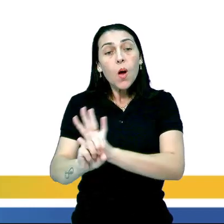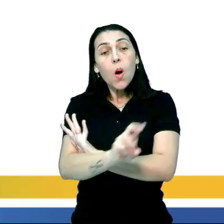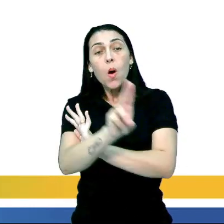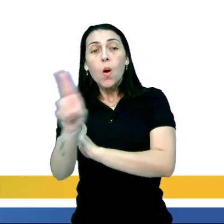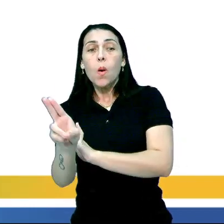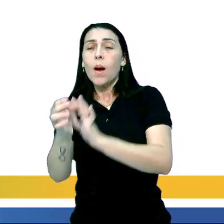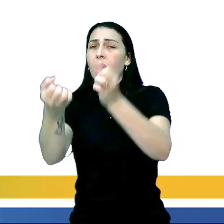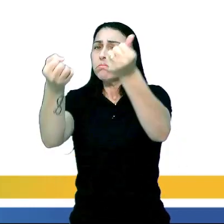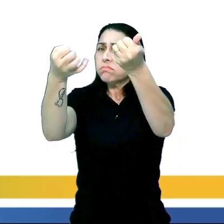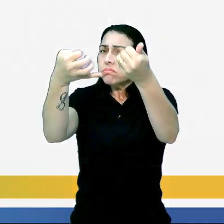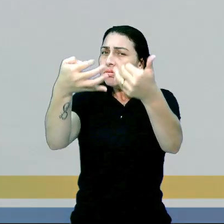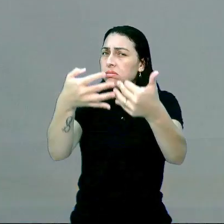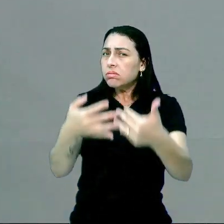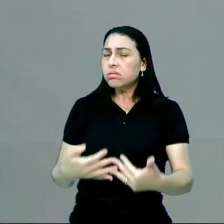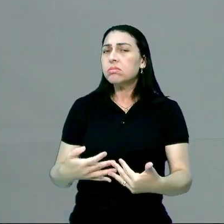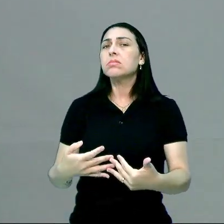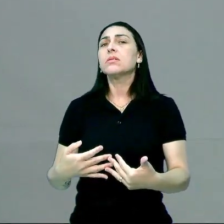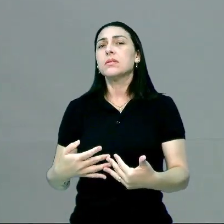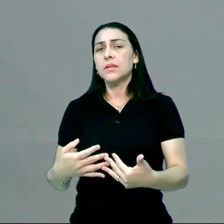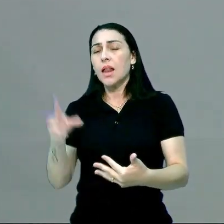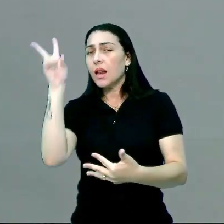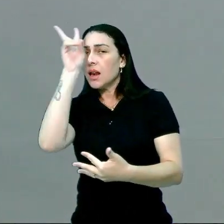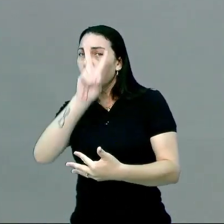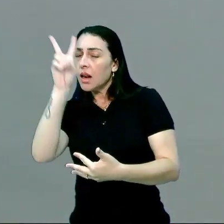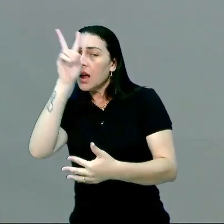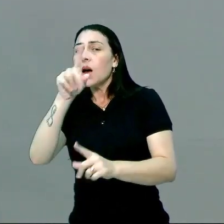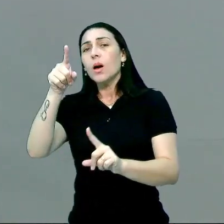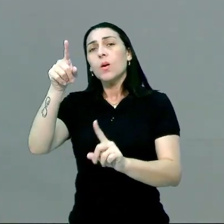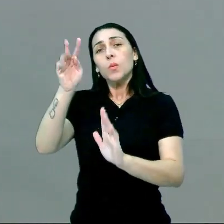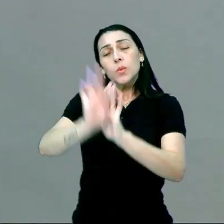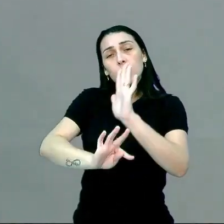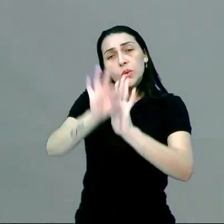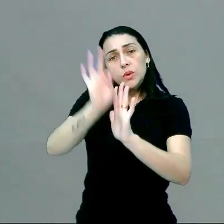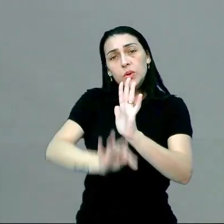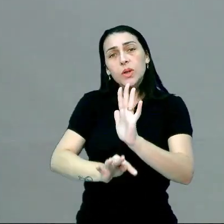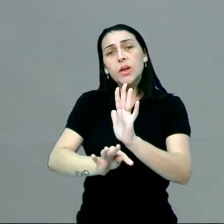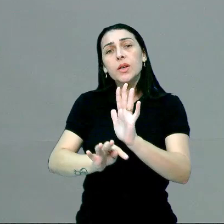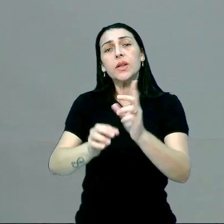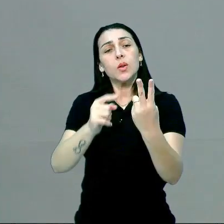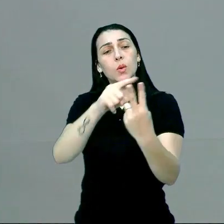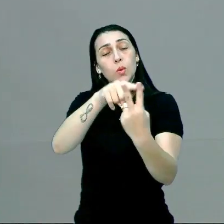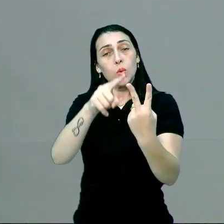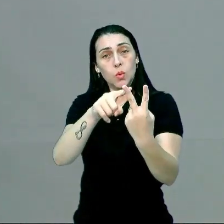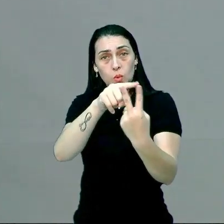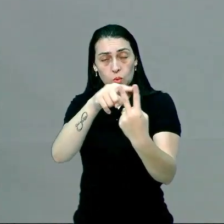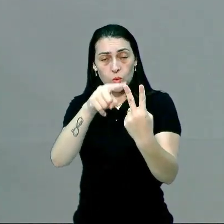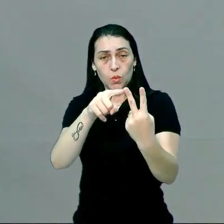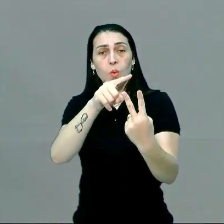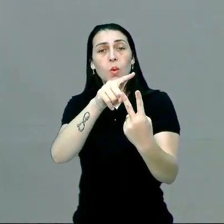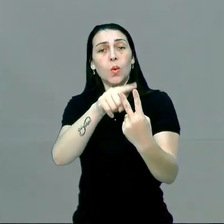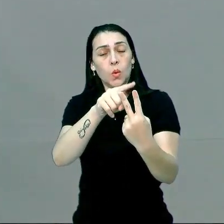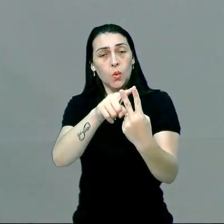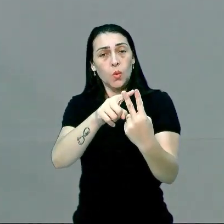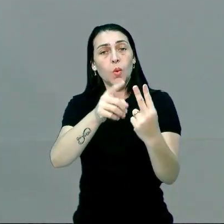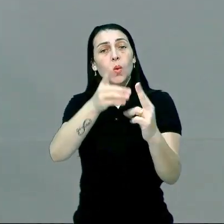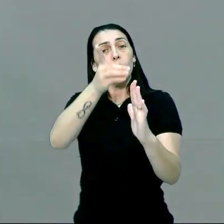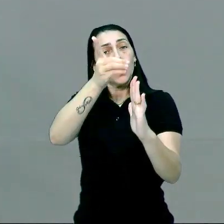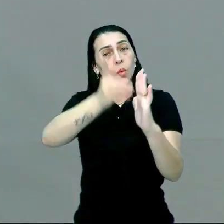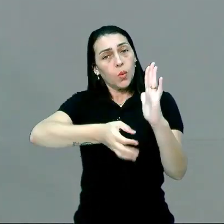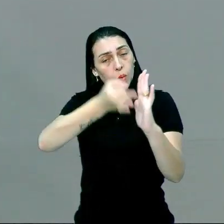Ou explicativa. Lembra lá que o texto dissertativo ele se divide em 2 partes, o